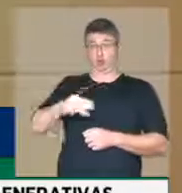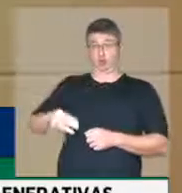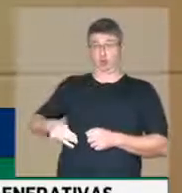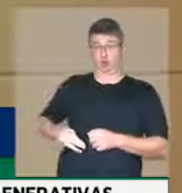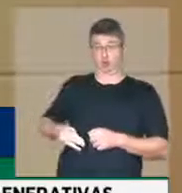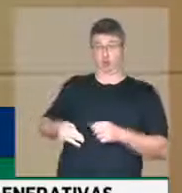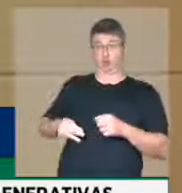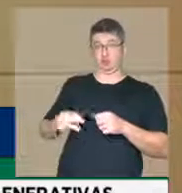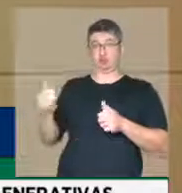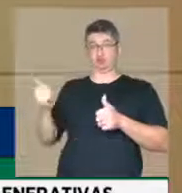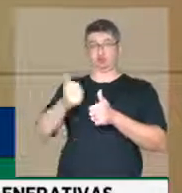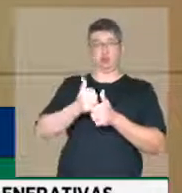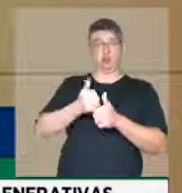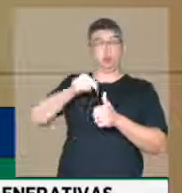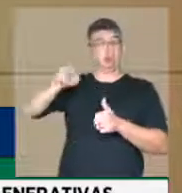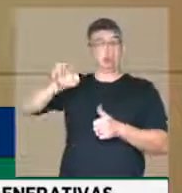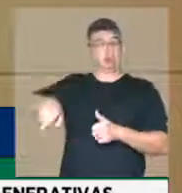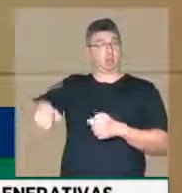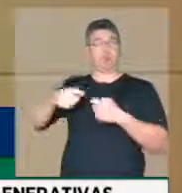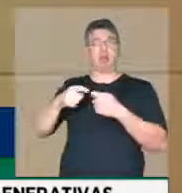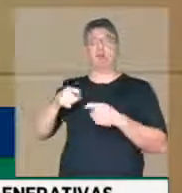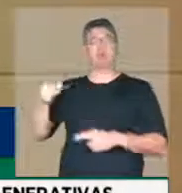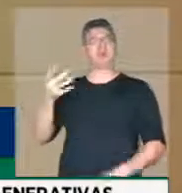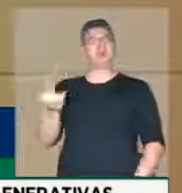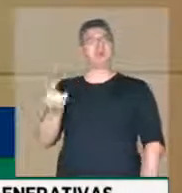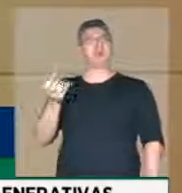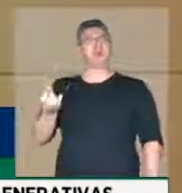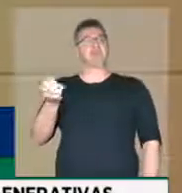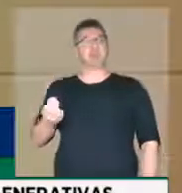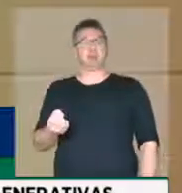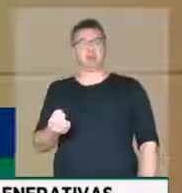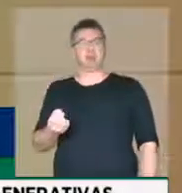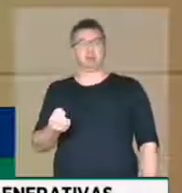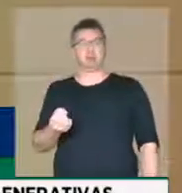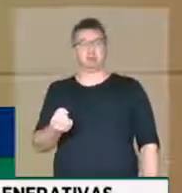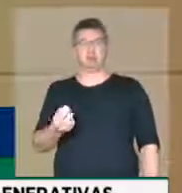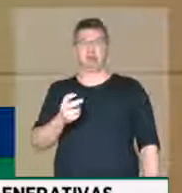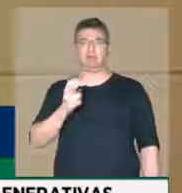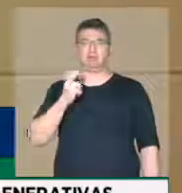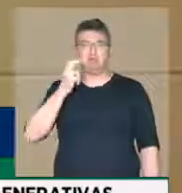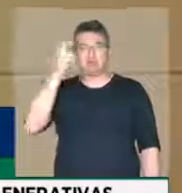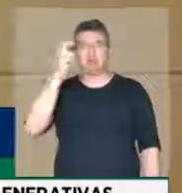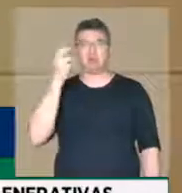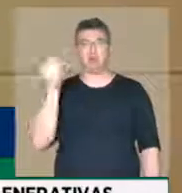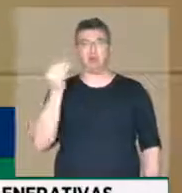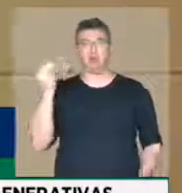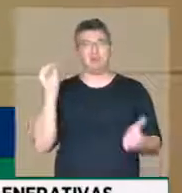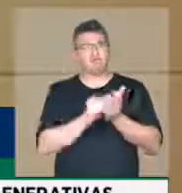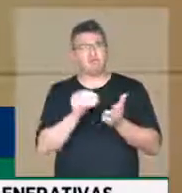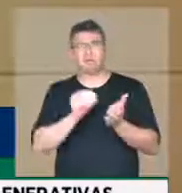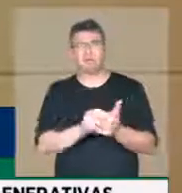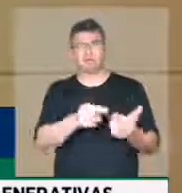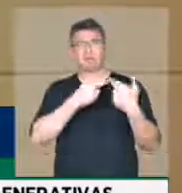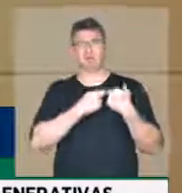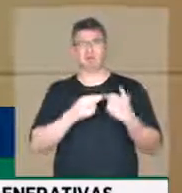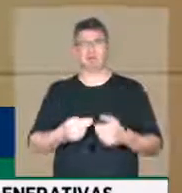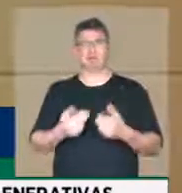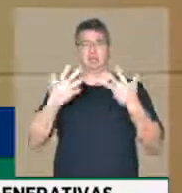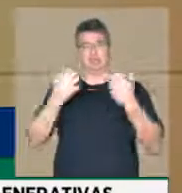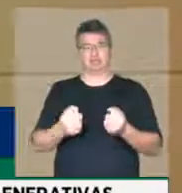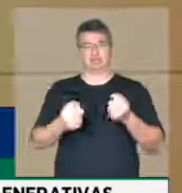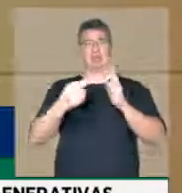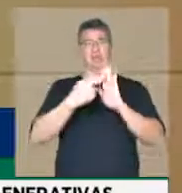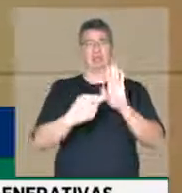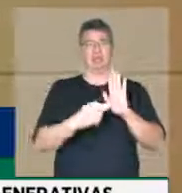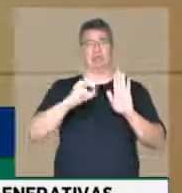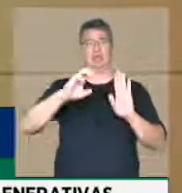médico, se dispôs a fazer, numa atitude vergonhosa e irresponsável, adotar o